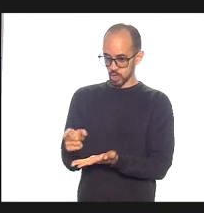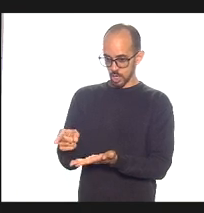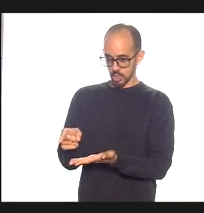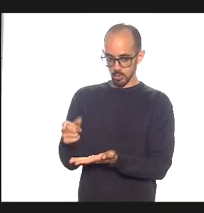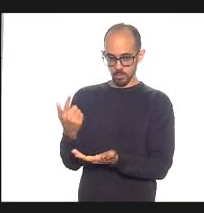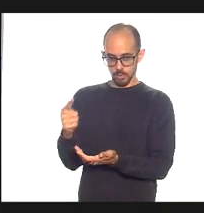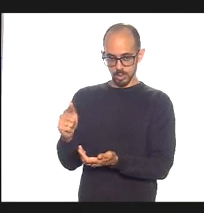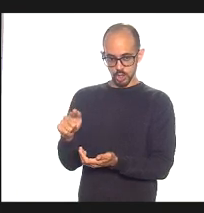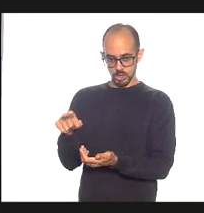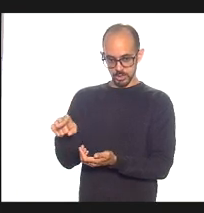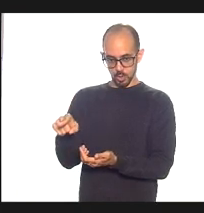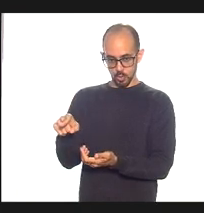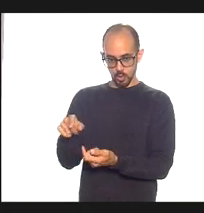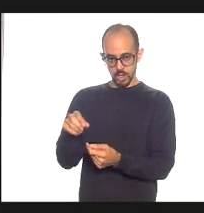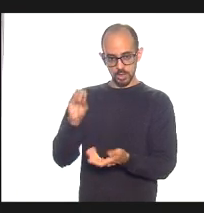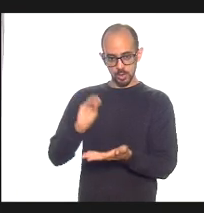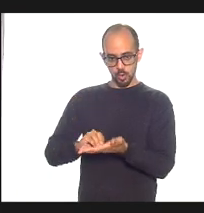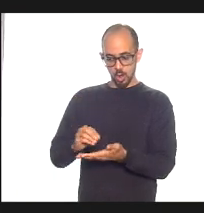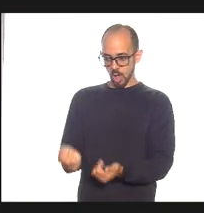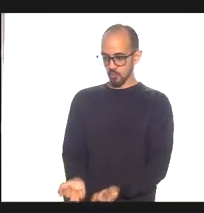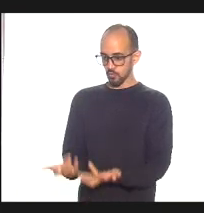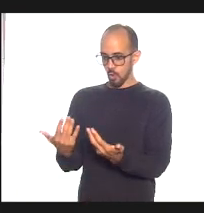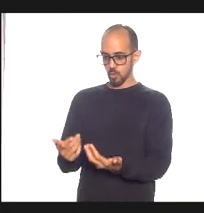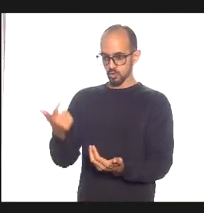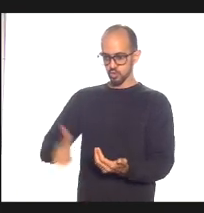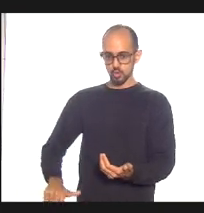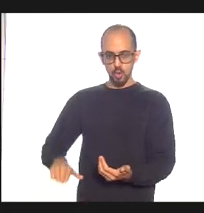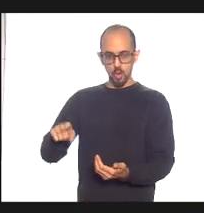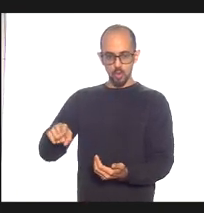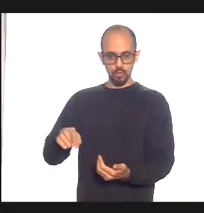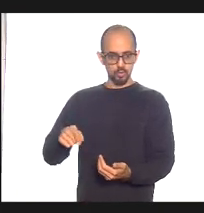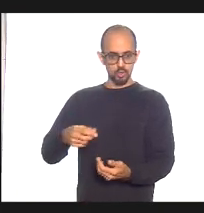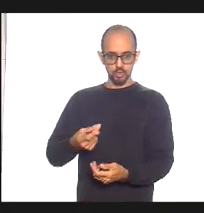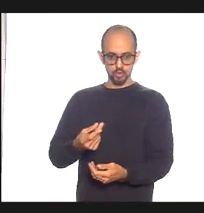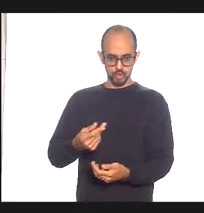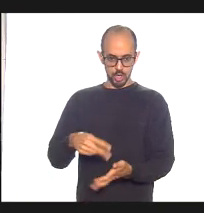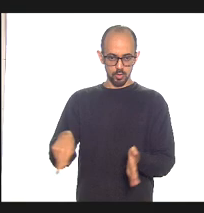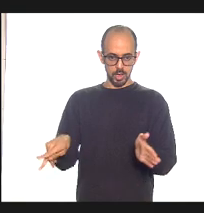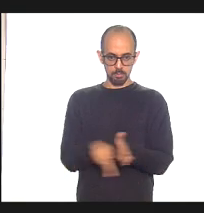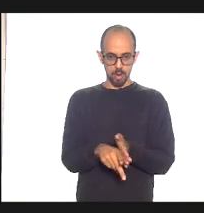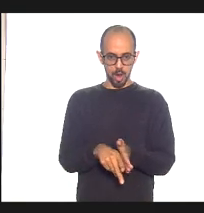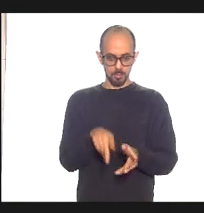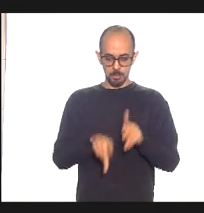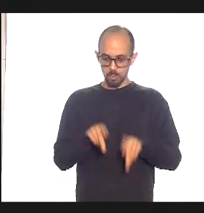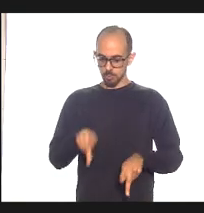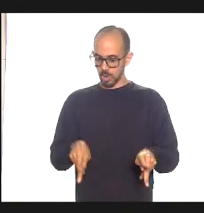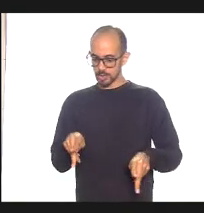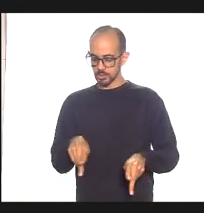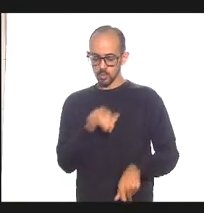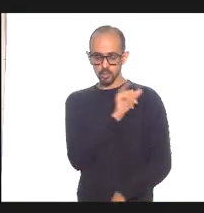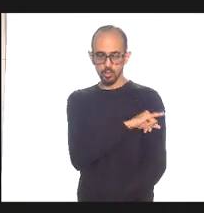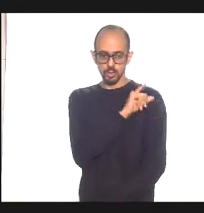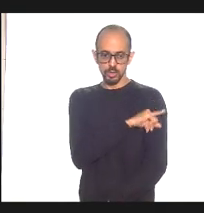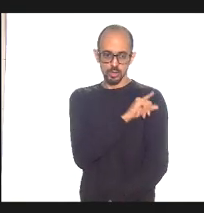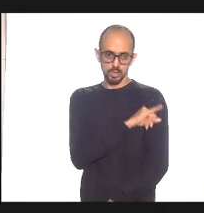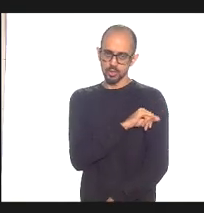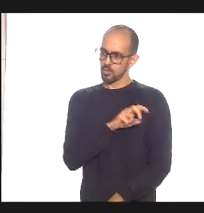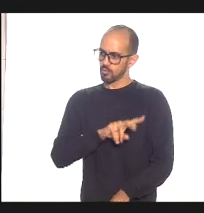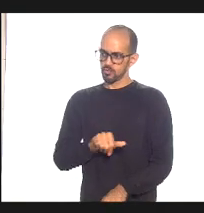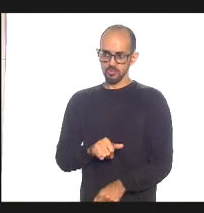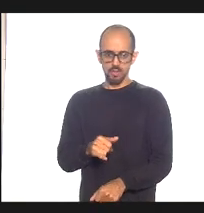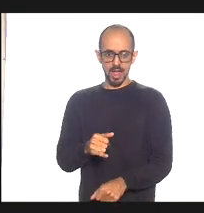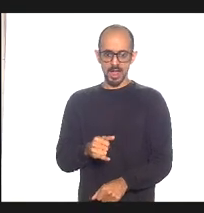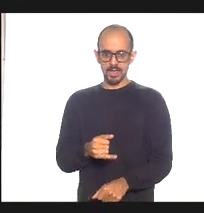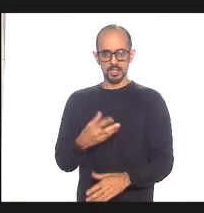para um novo incêndio, para uma nova degradação, e o dinheiro que é do povo fluminense vai acabar indo para um ralo, dada